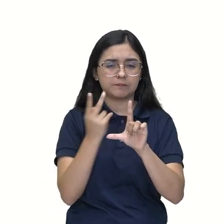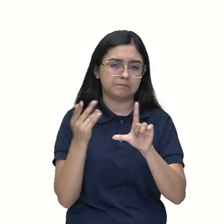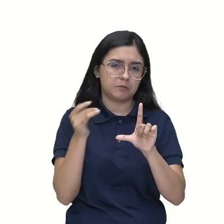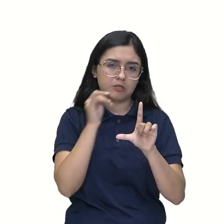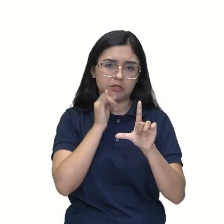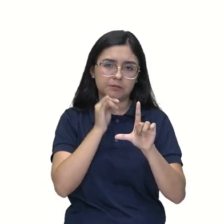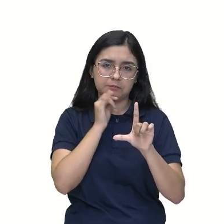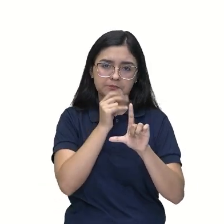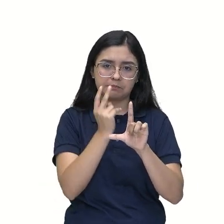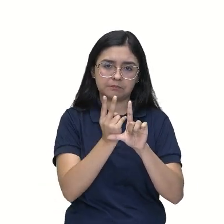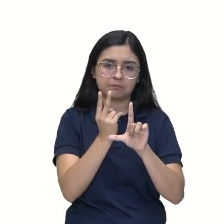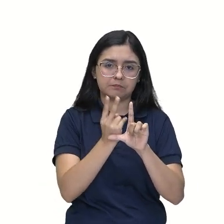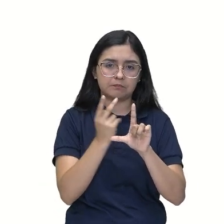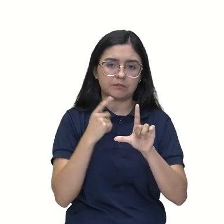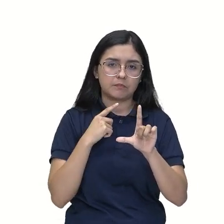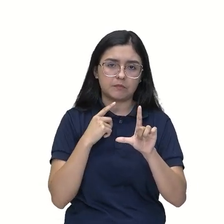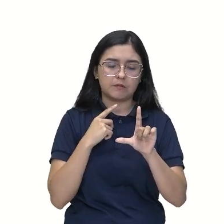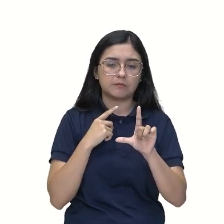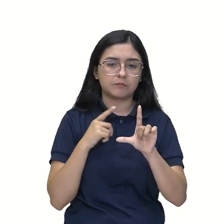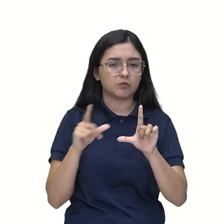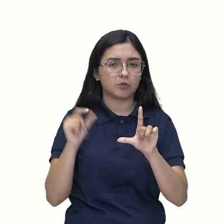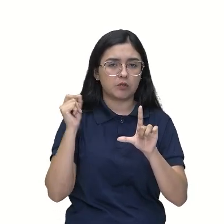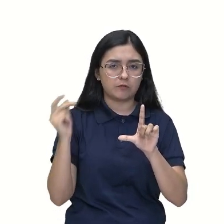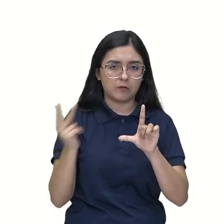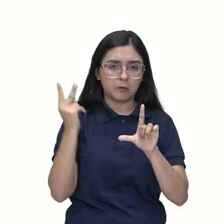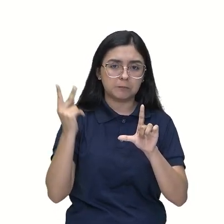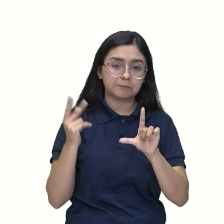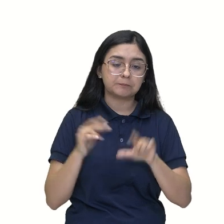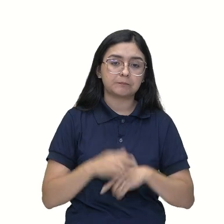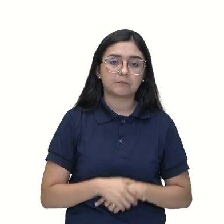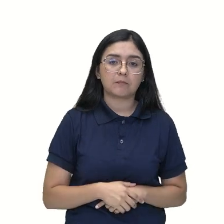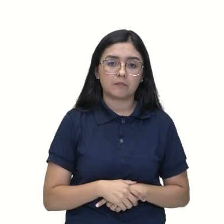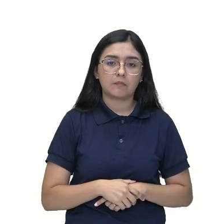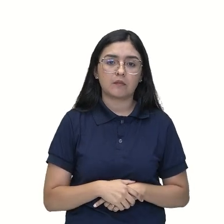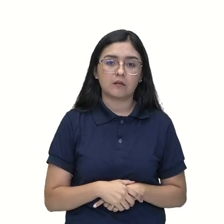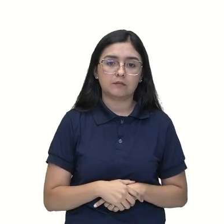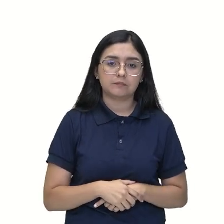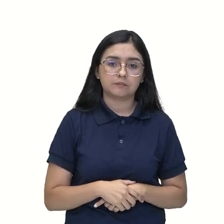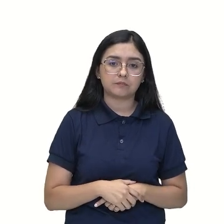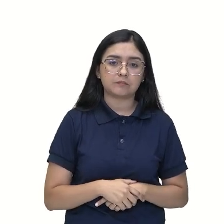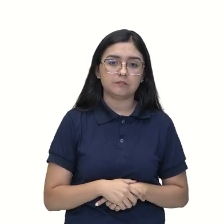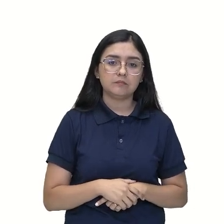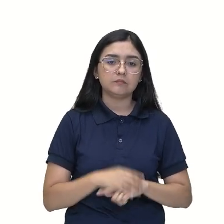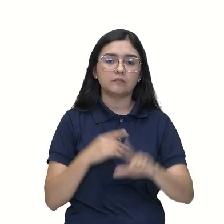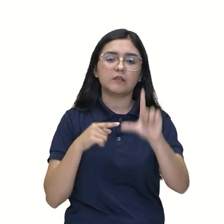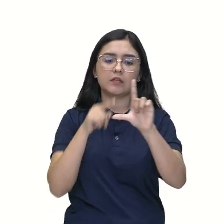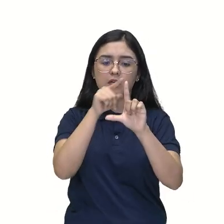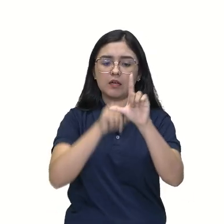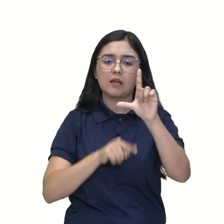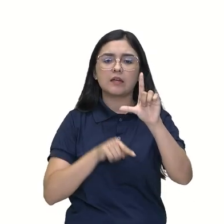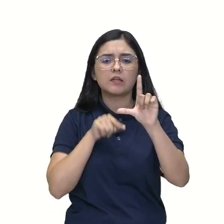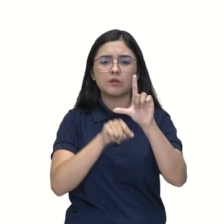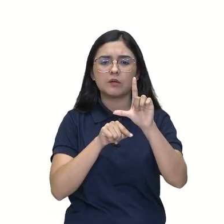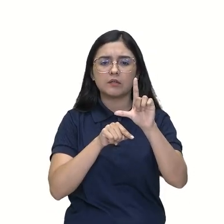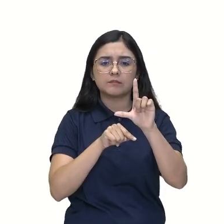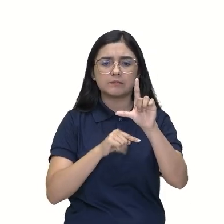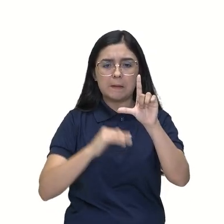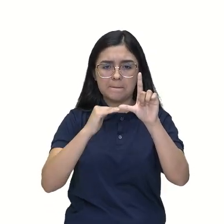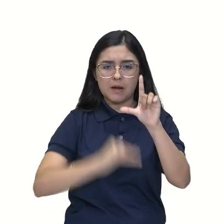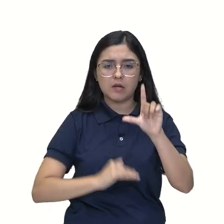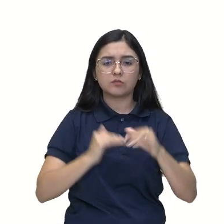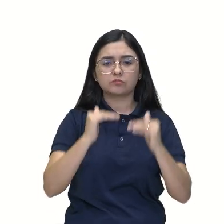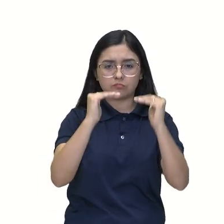exemplo, estou chutando aqui um valor, tá? E aqui no eixo y, que é nessa parte de baixo